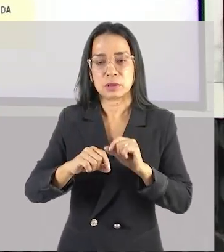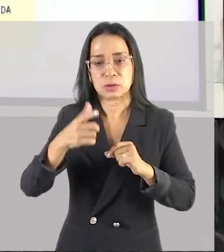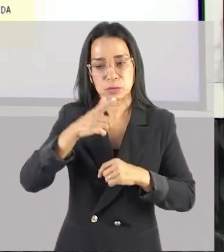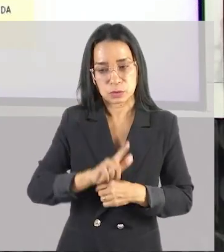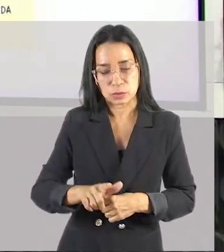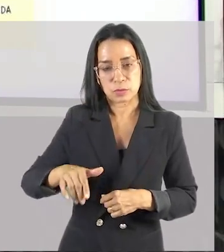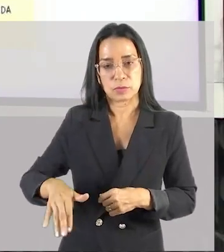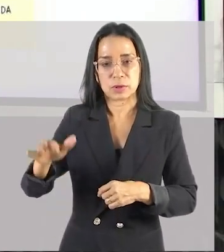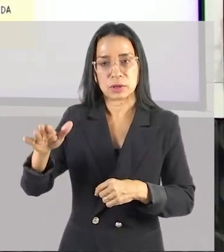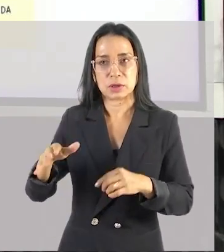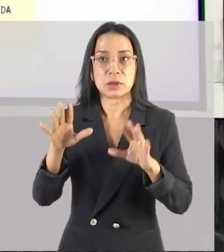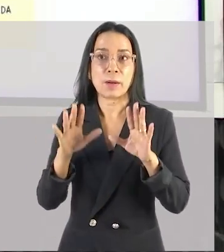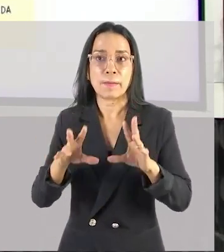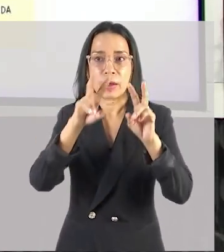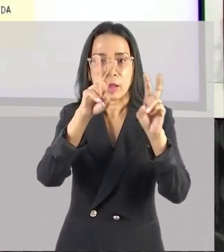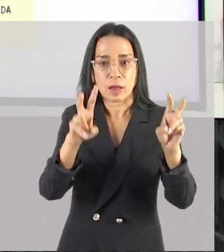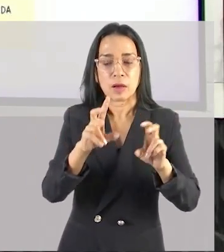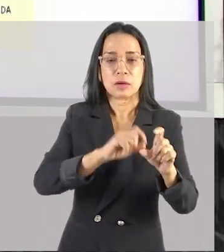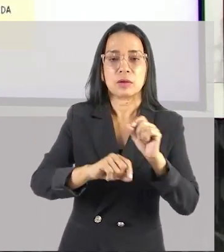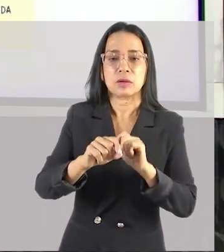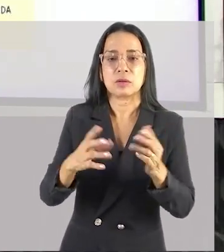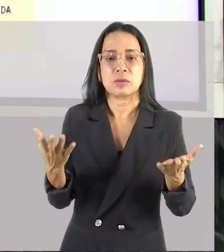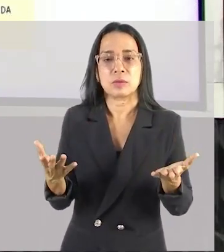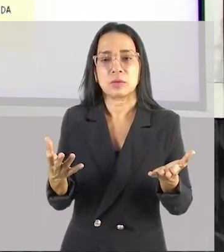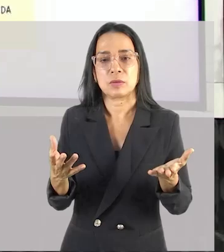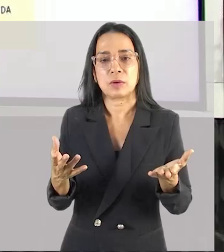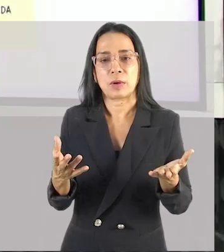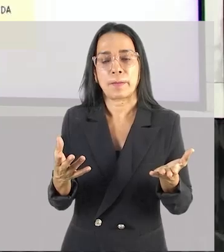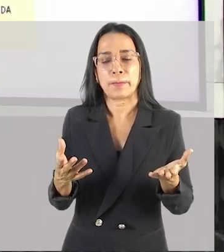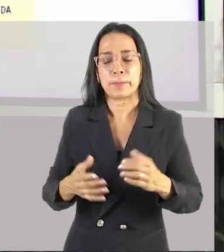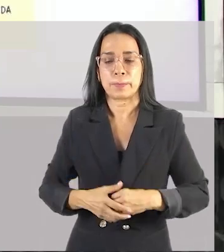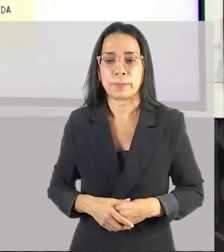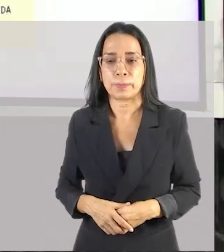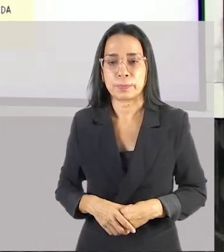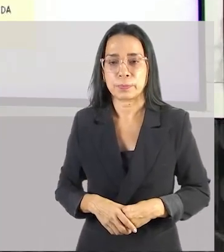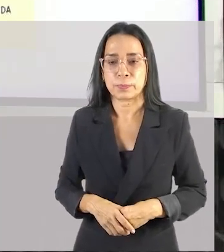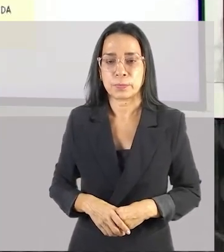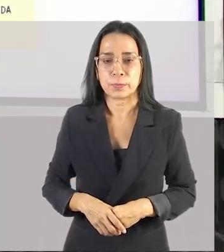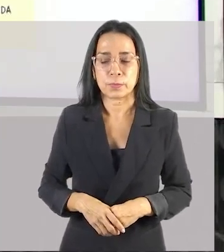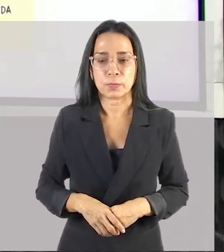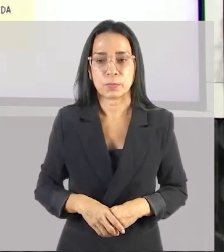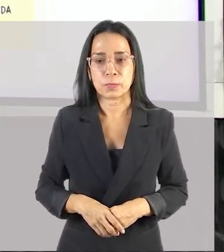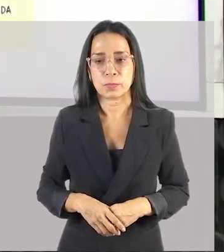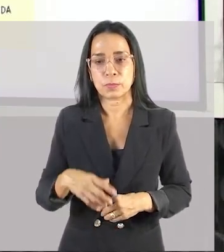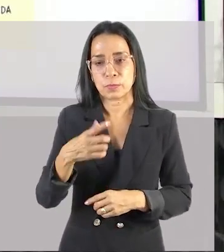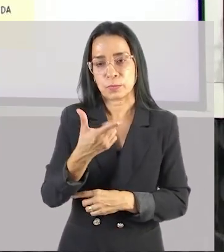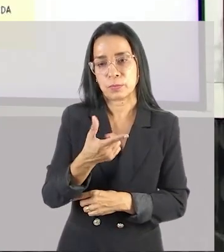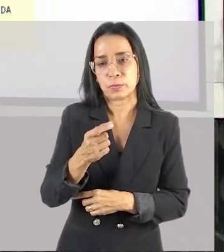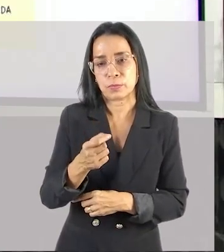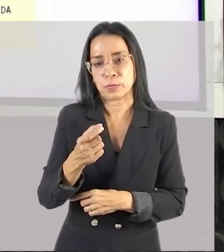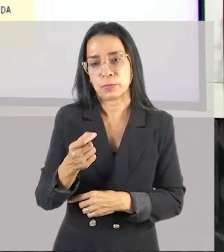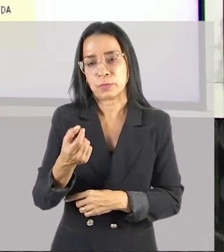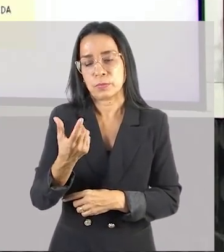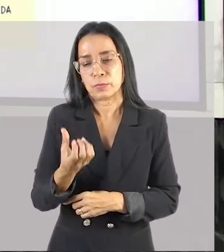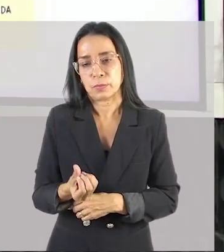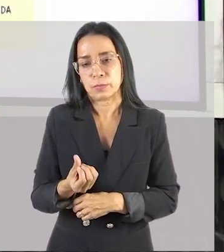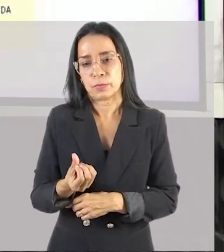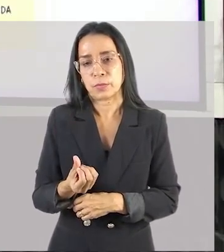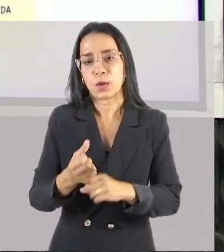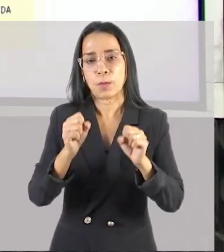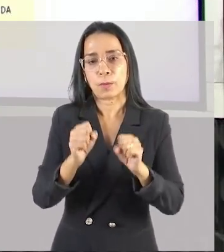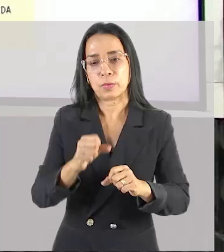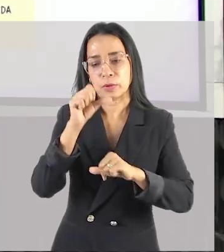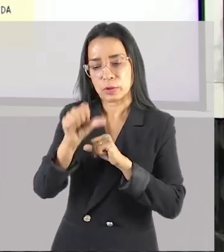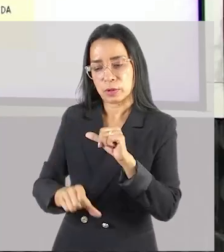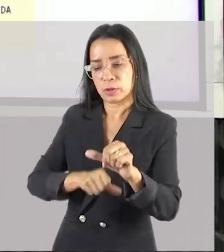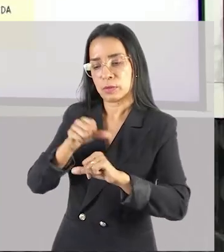o público, a parcela estudada pelo Enem pode até repetir, mas não ao mesmo tempo, tá bom? Em 2006, nós temos aí o poder de